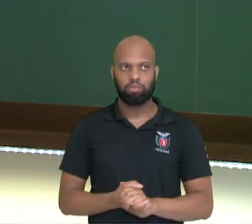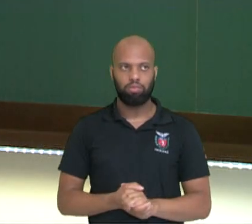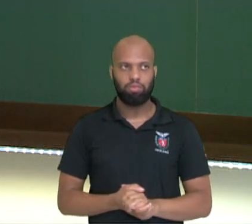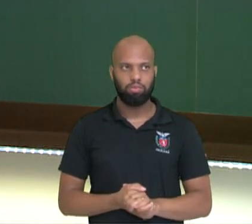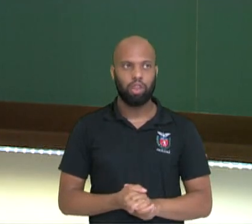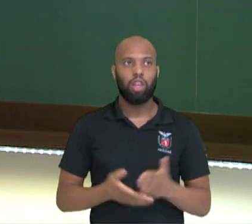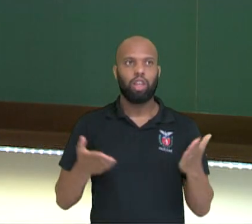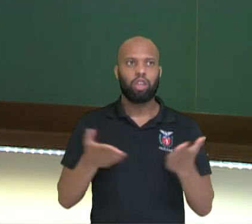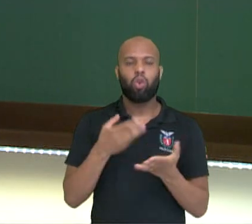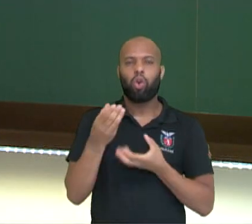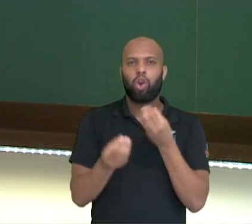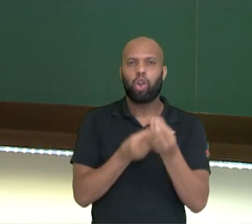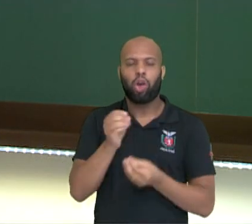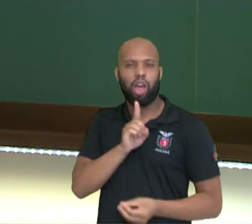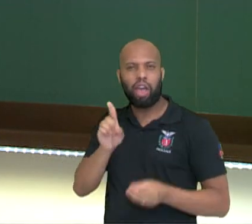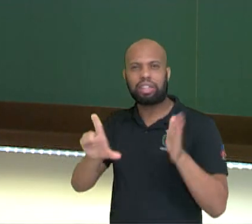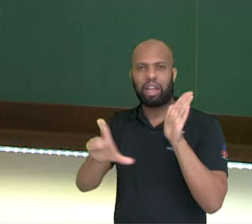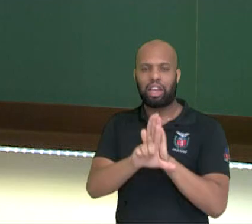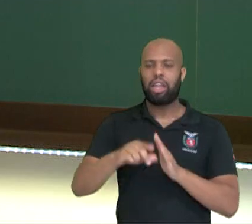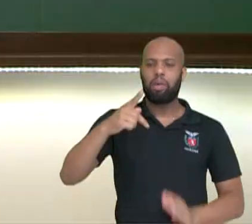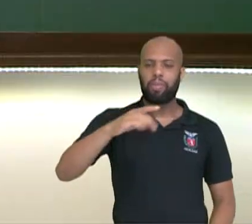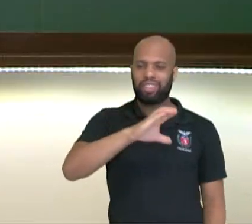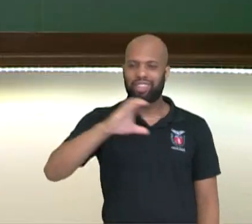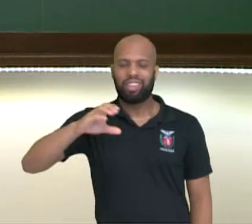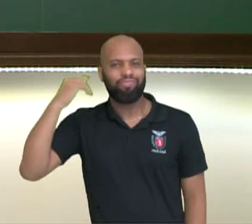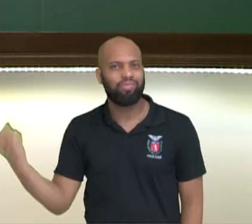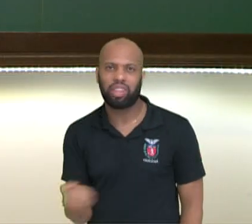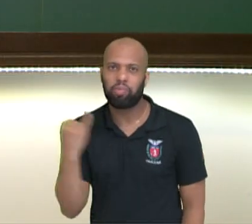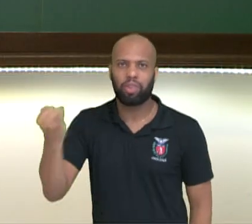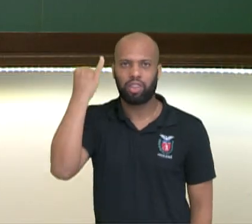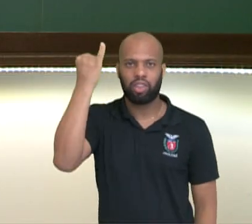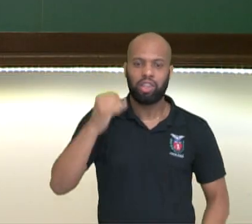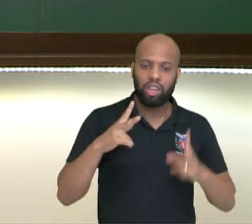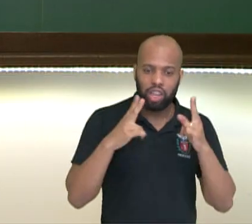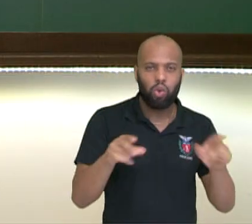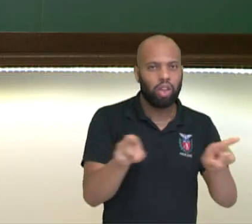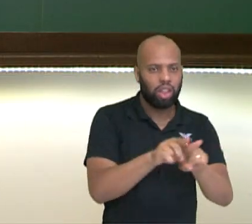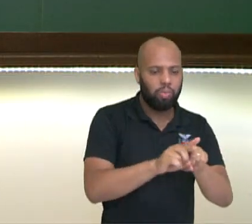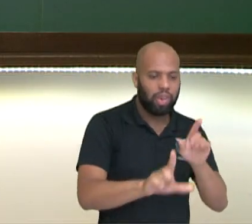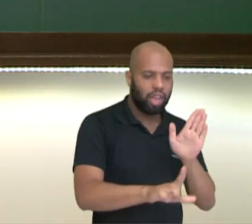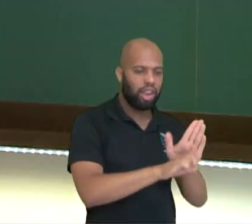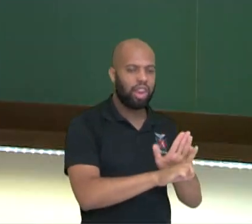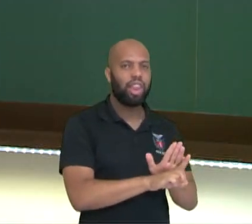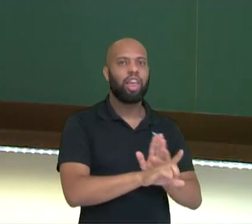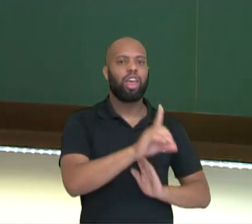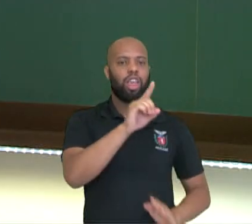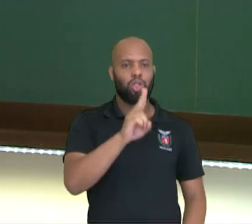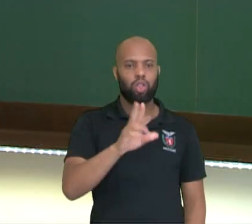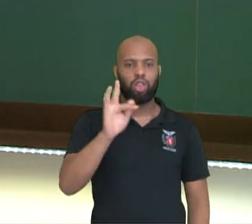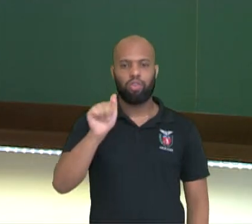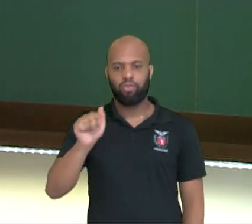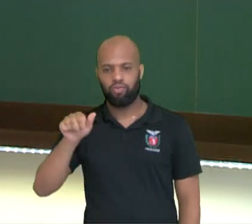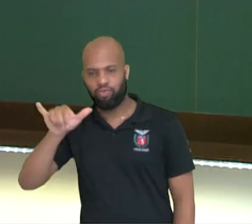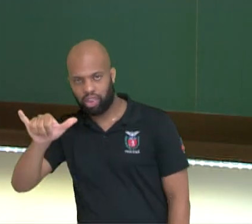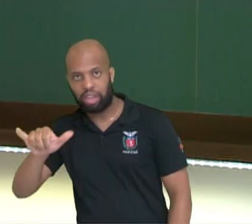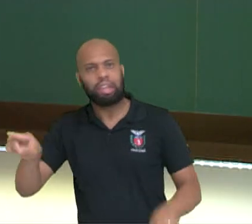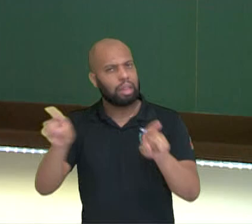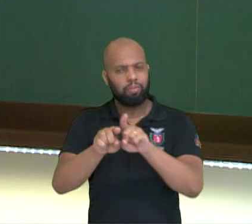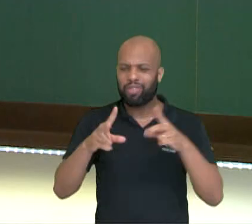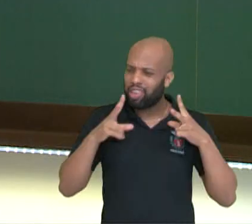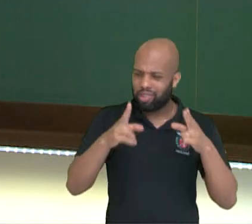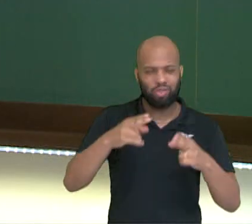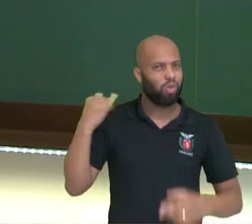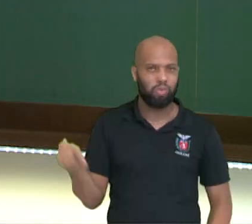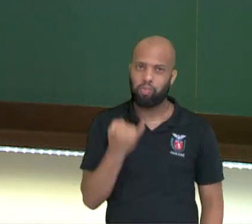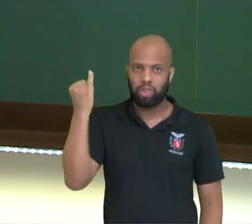Conservação de carga elétrica, essa lei é muito importante para a física, é tão importante quanto a lei da conservação de energia, tão importante quanto as leis de Newton. Você tem que saber a